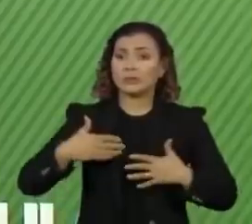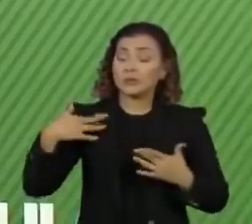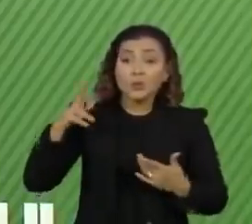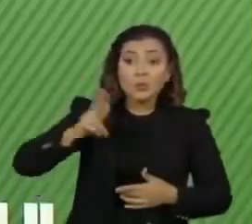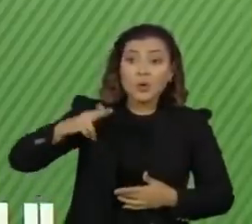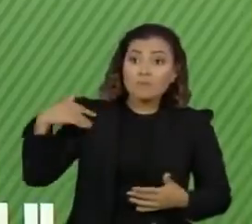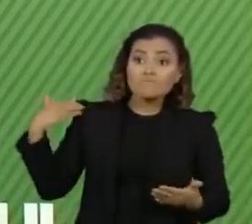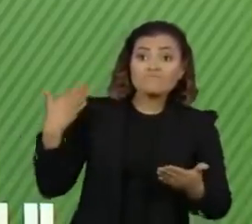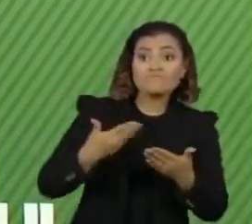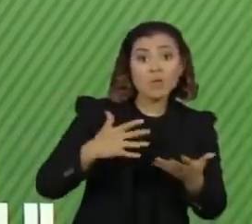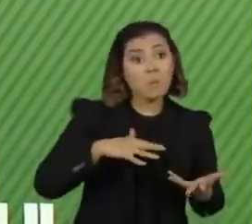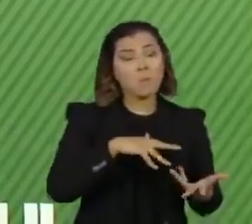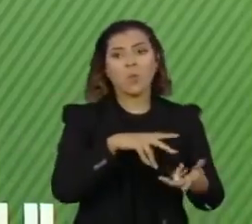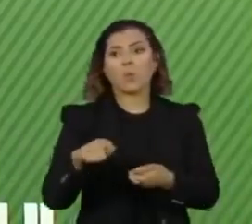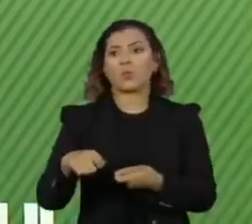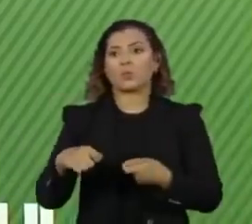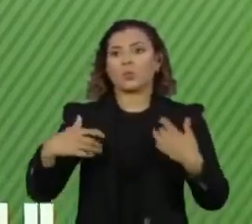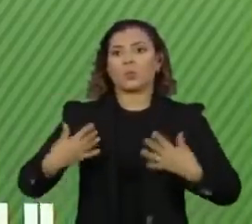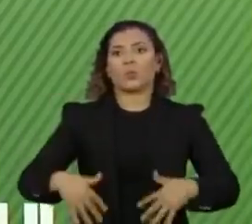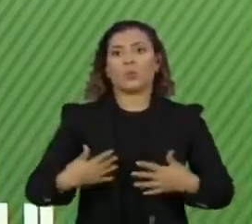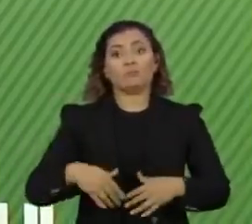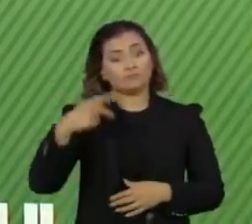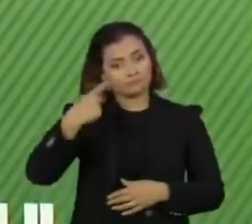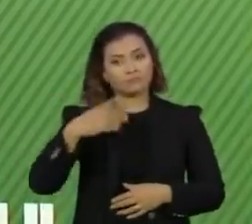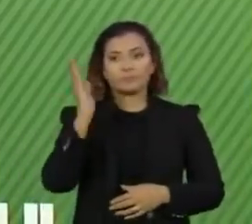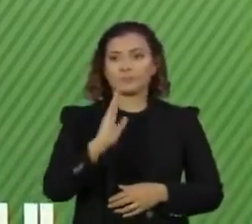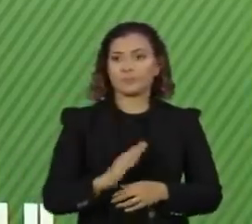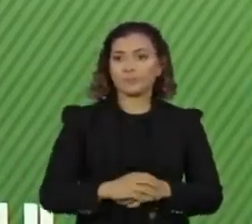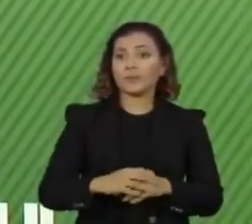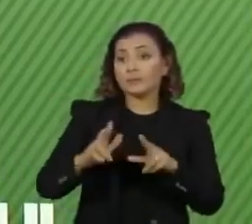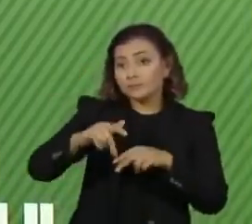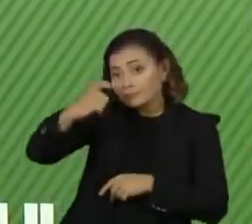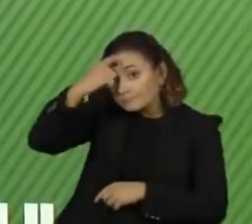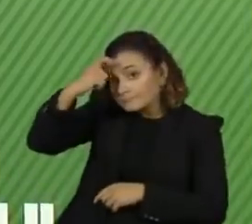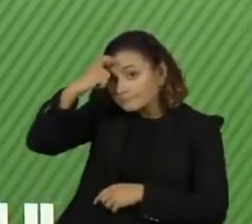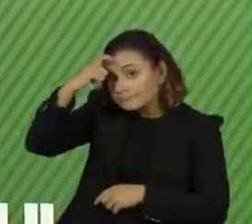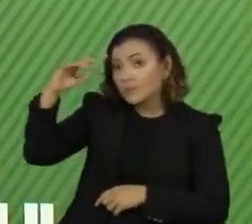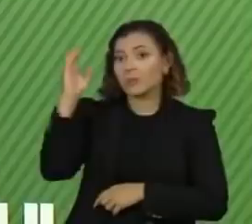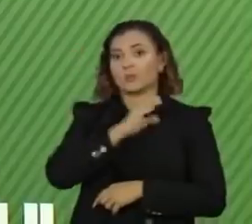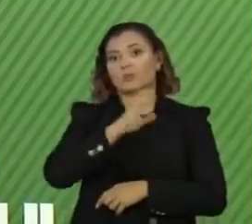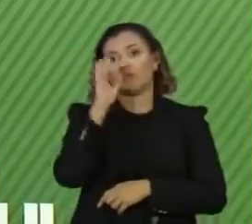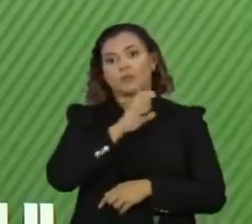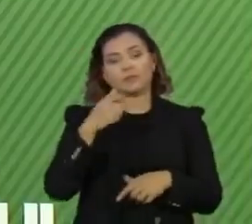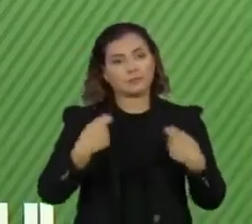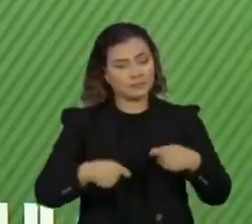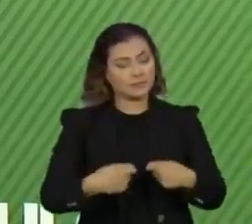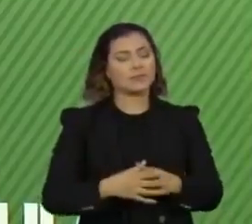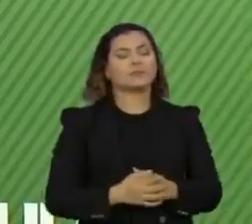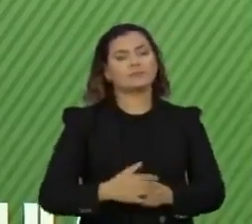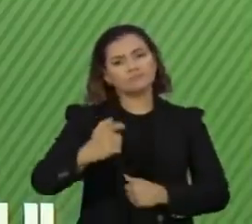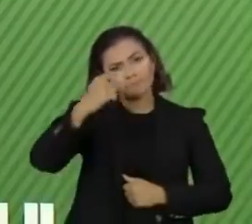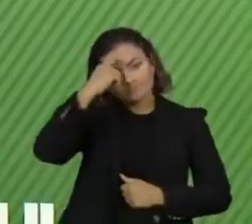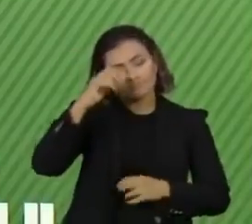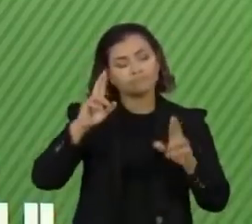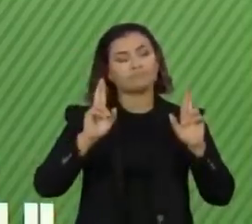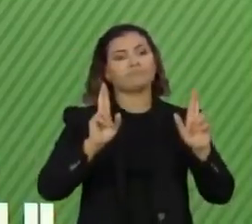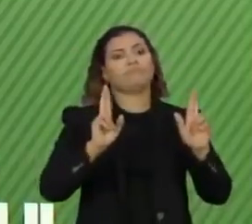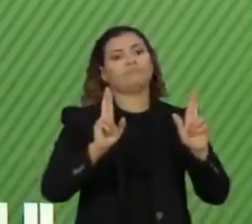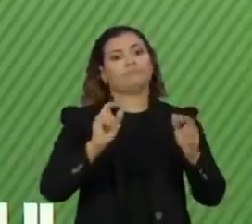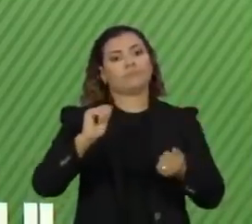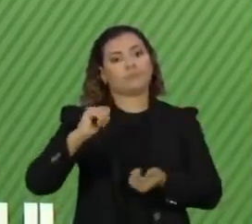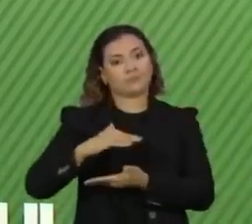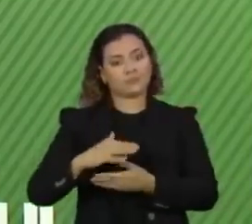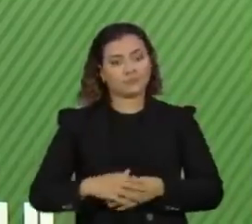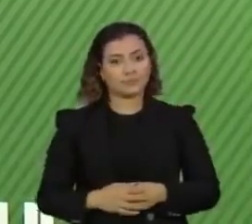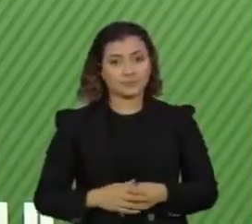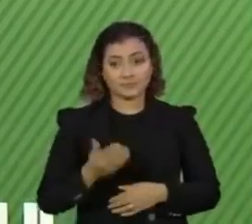jamais presenciado em nosso país. Senso de urgência. É isso o que esperamos da Anvisa.